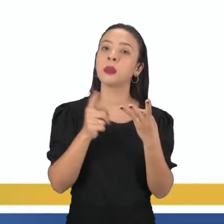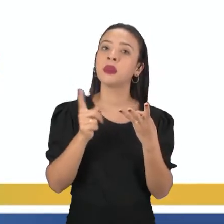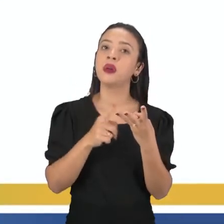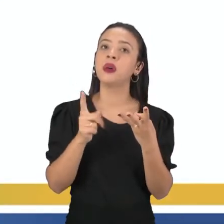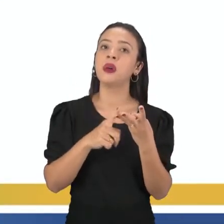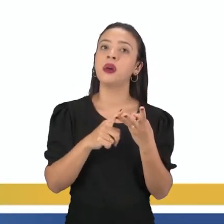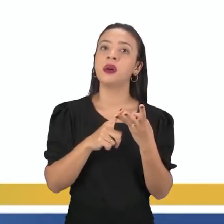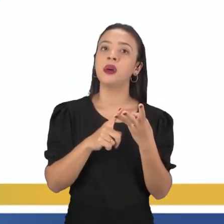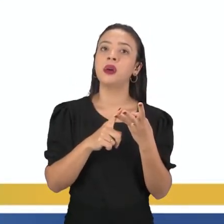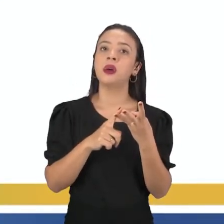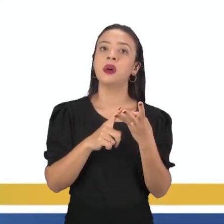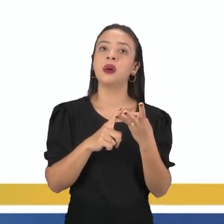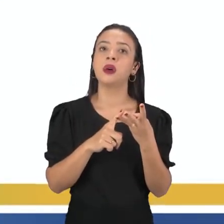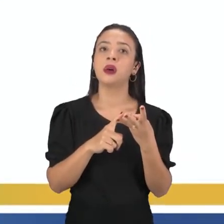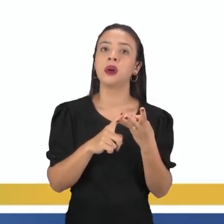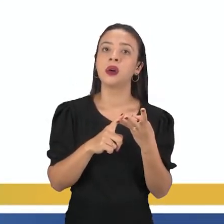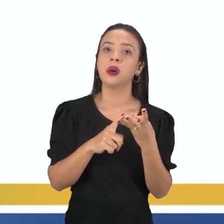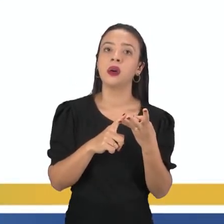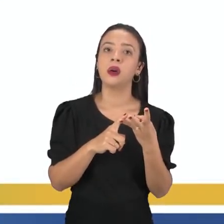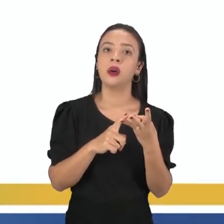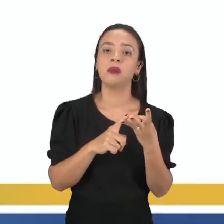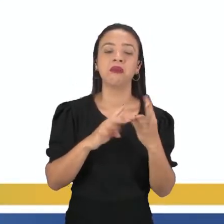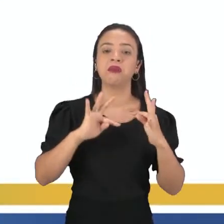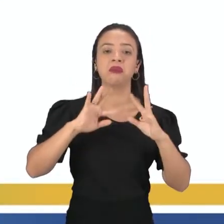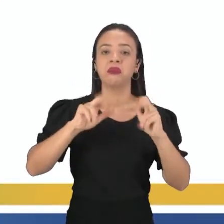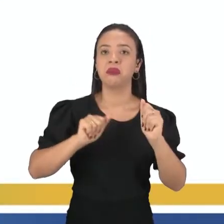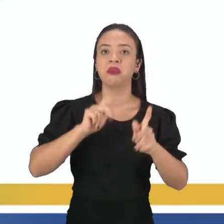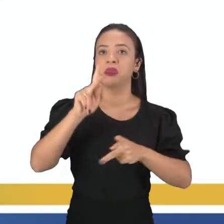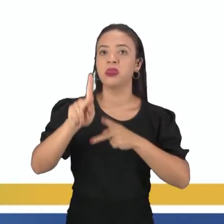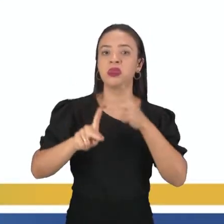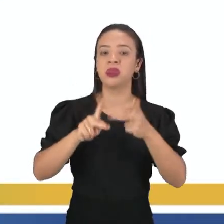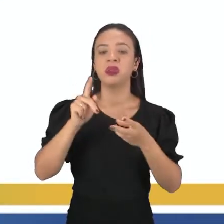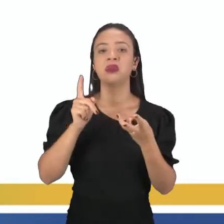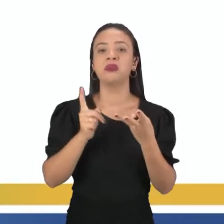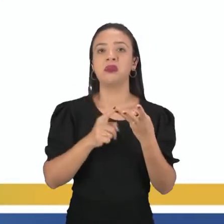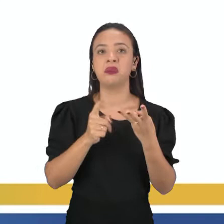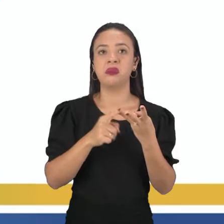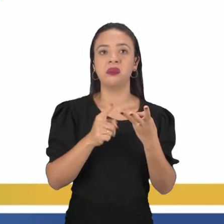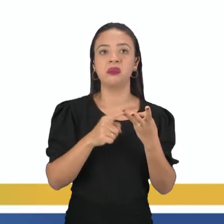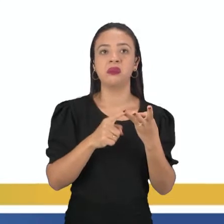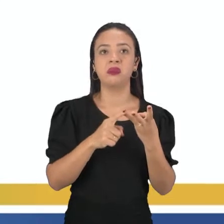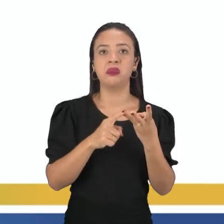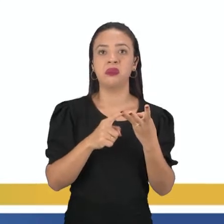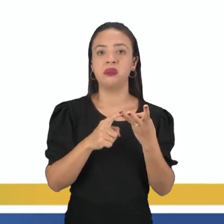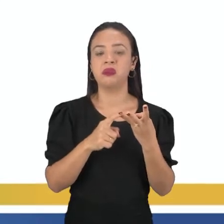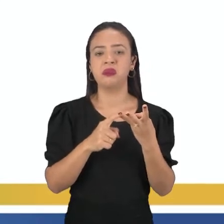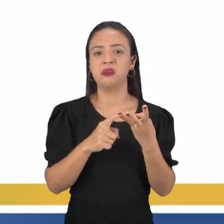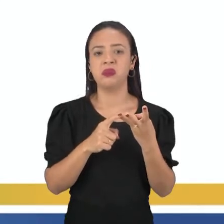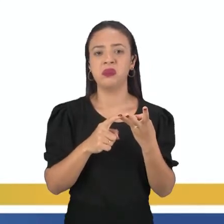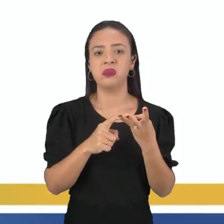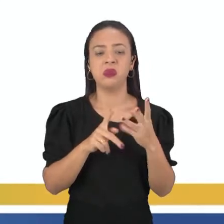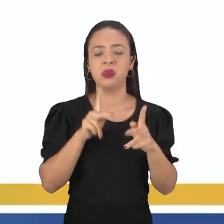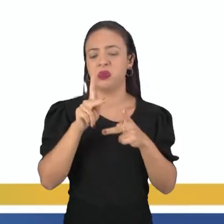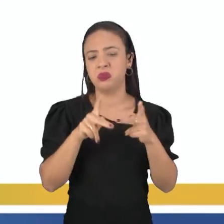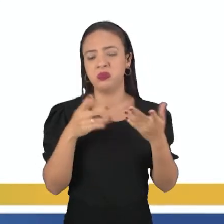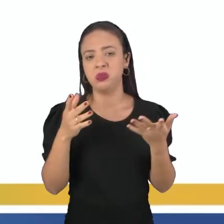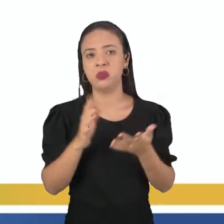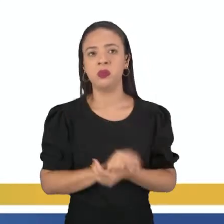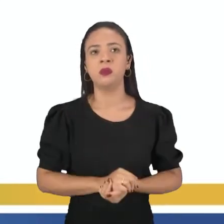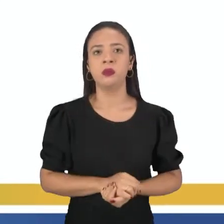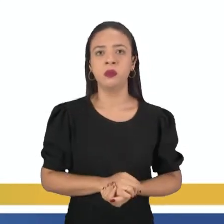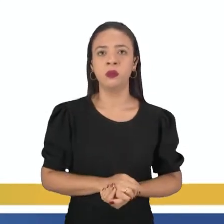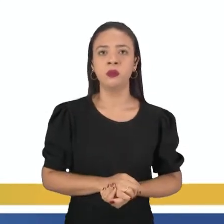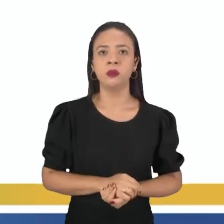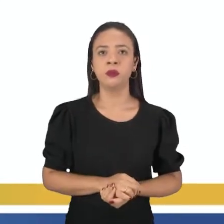e último estado, a gente tinha todo o restante da população, que era o povo como geral, certo?